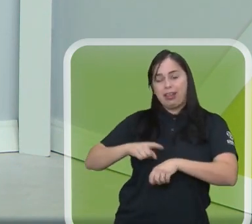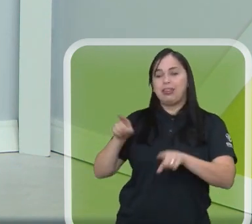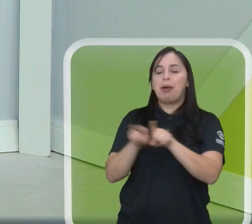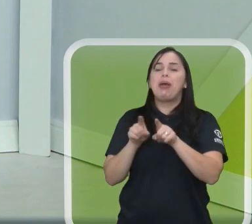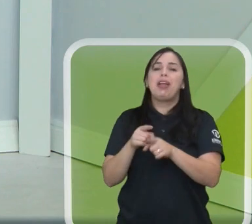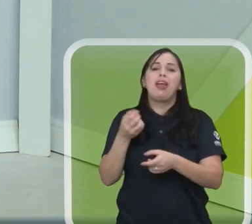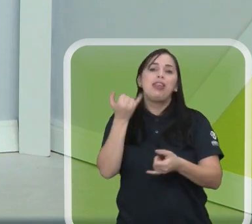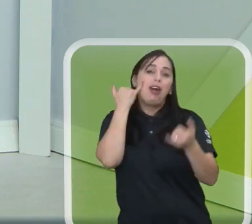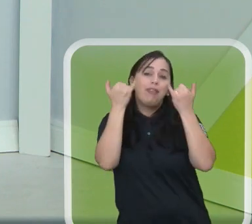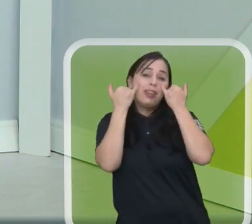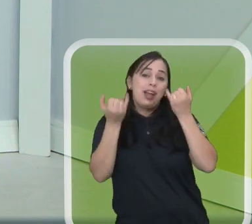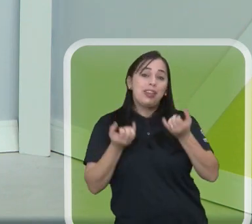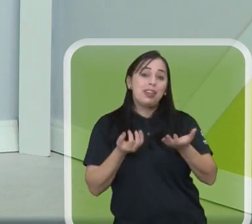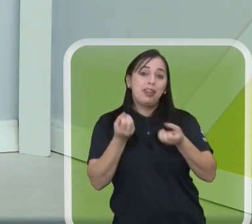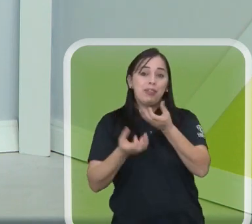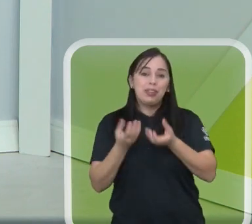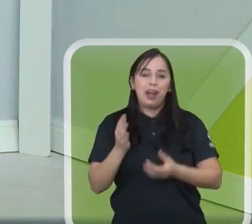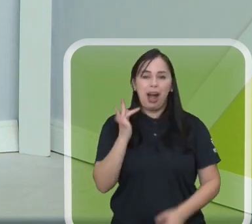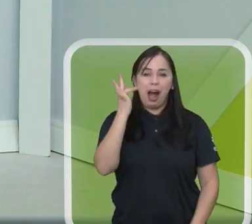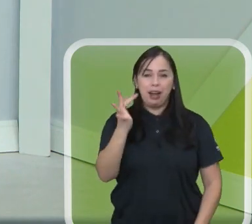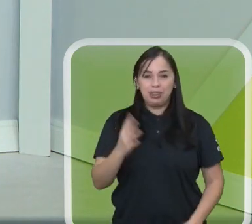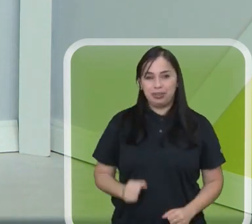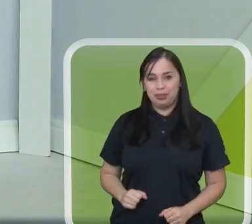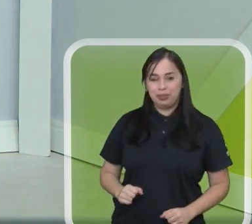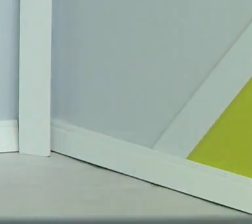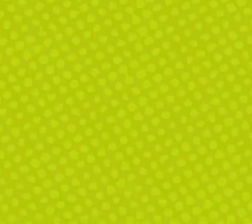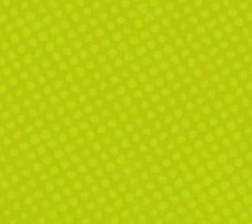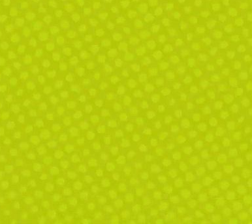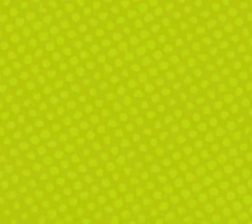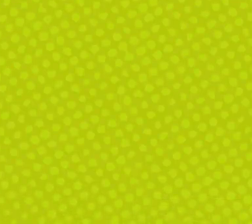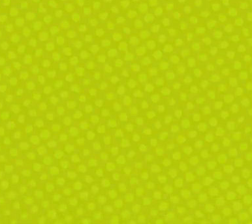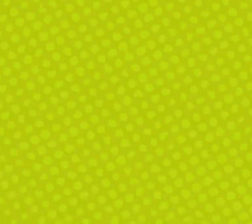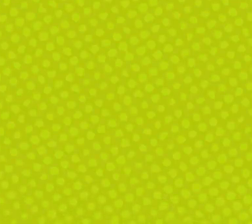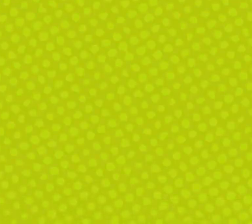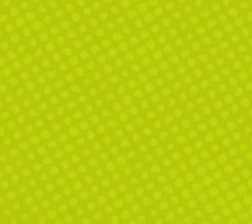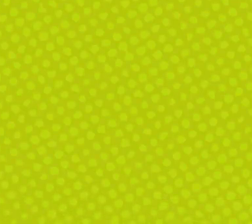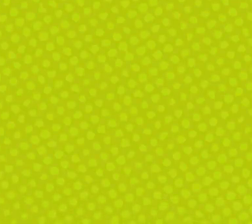novidades para o futuro da Águia do Vale. Rapidinho, já voltamos.